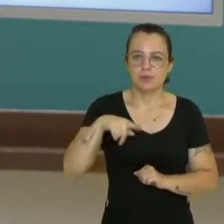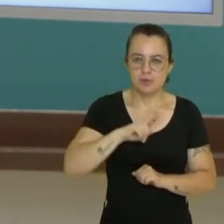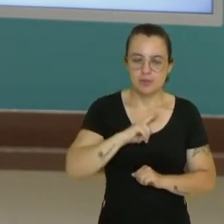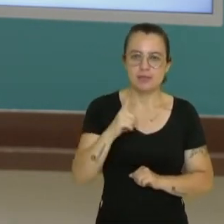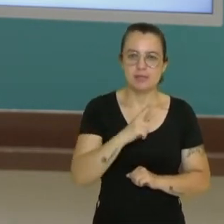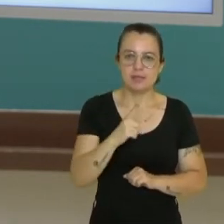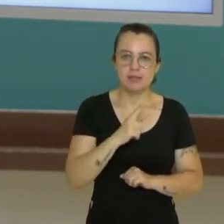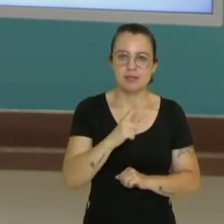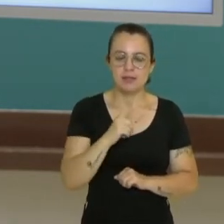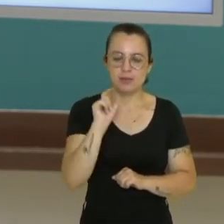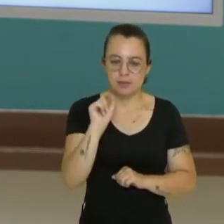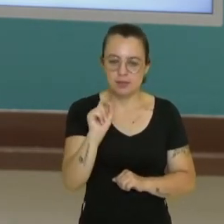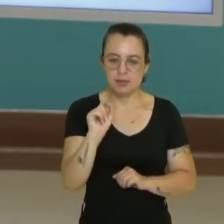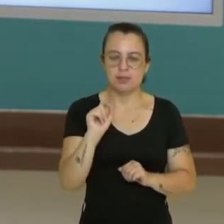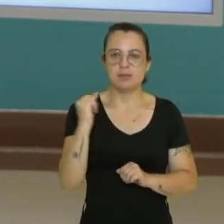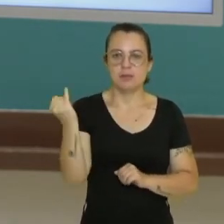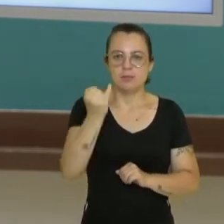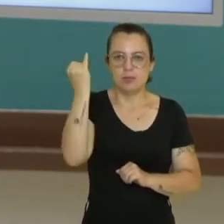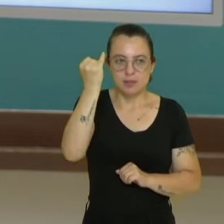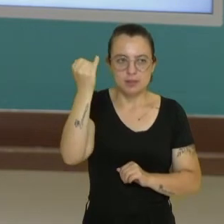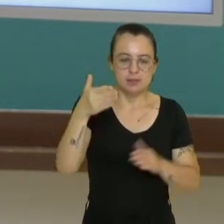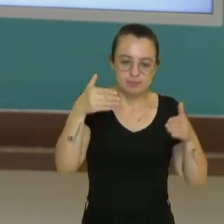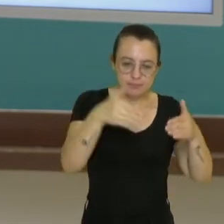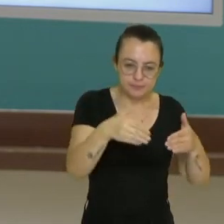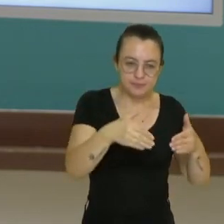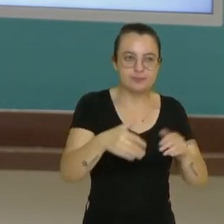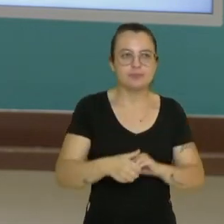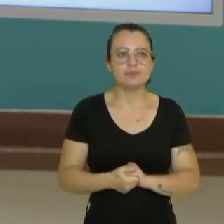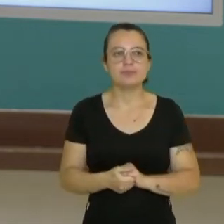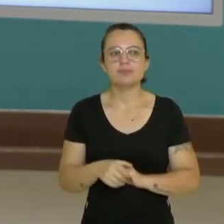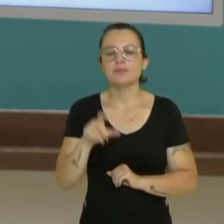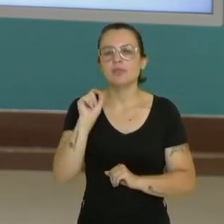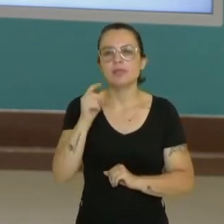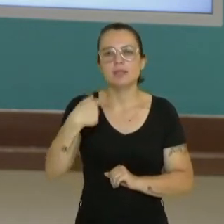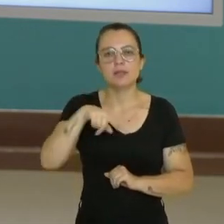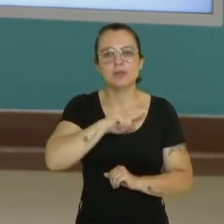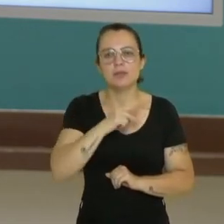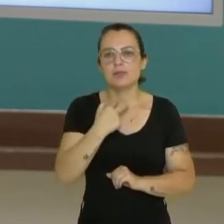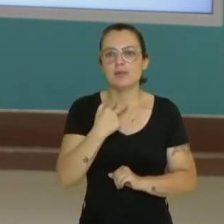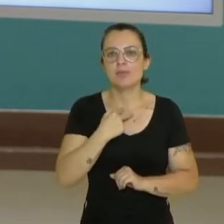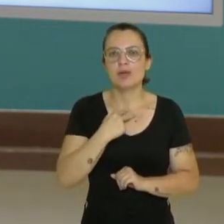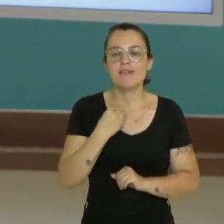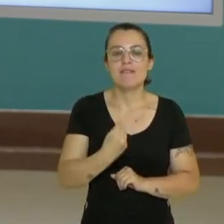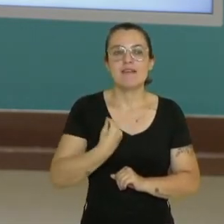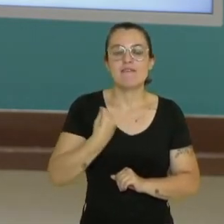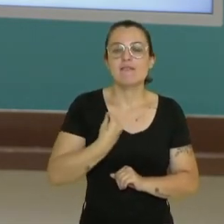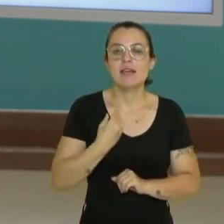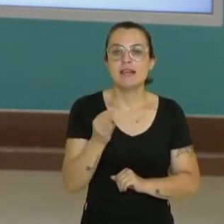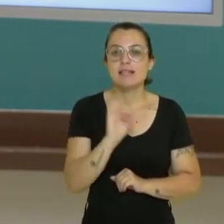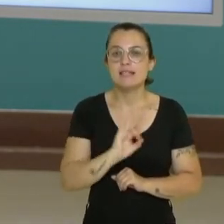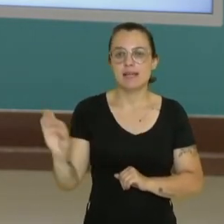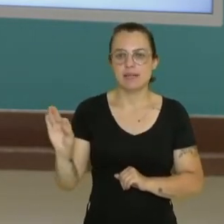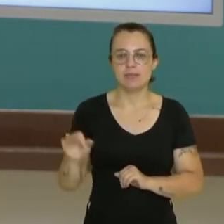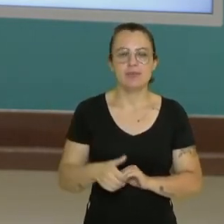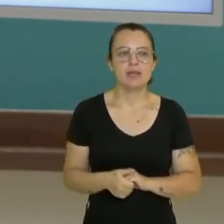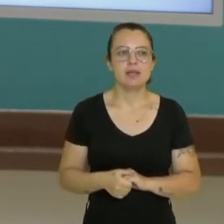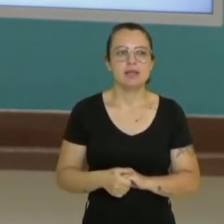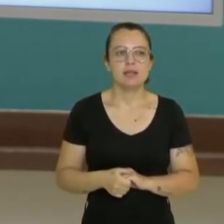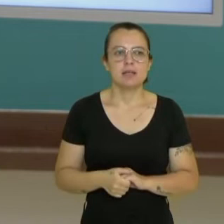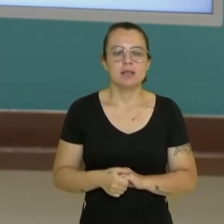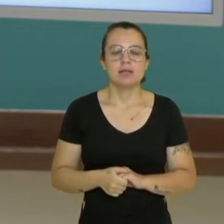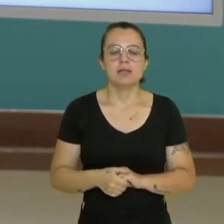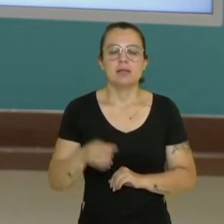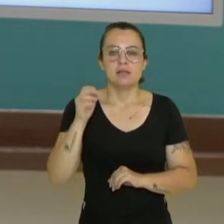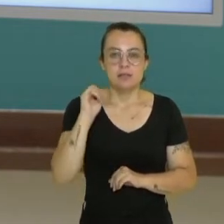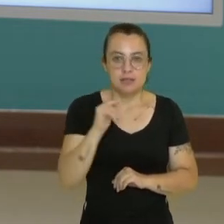despesas essenciais, que são aquelas despesas que a gente não pode viver sem, enquanto as despesas que